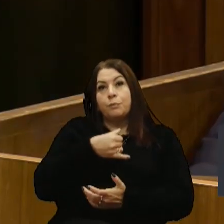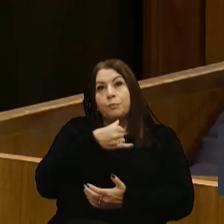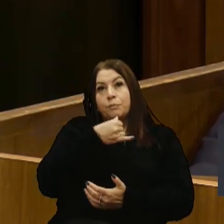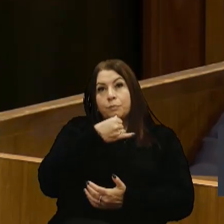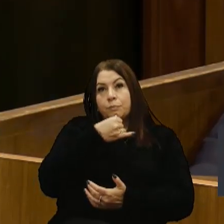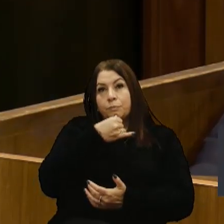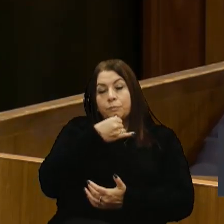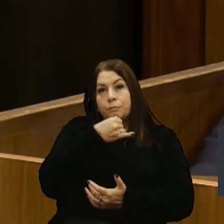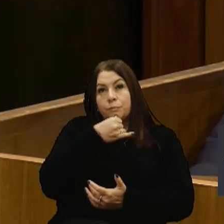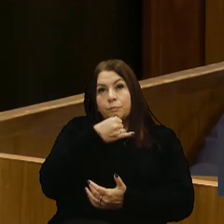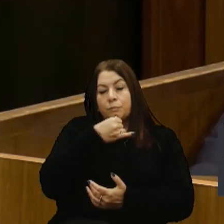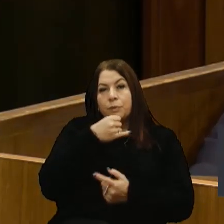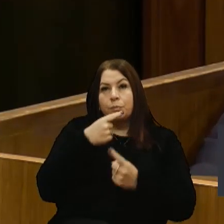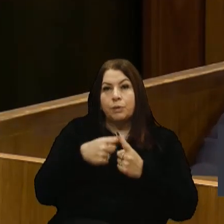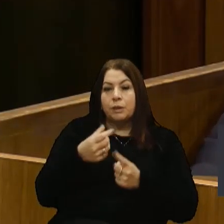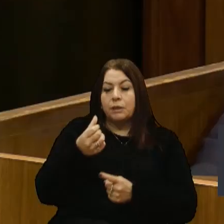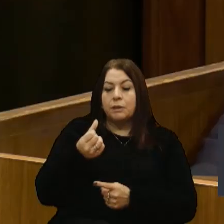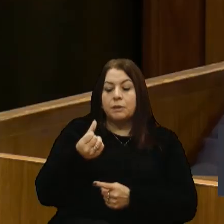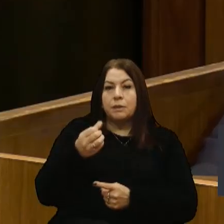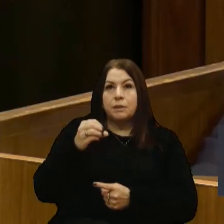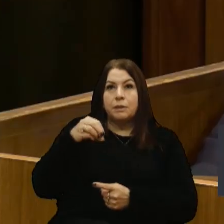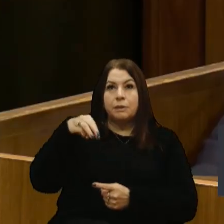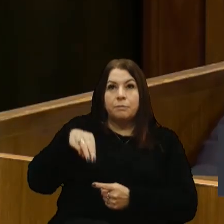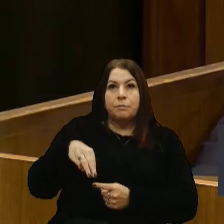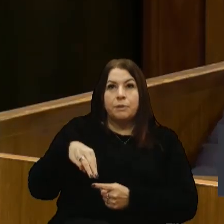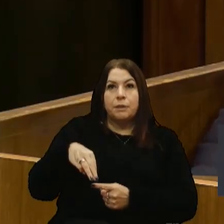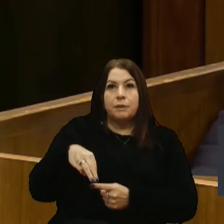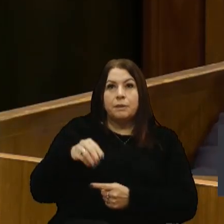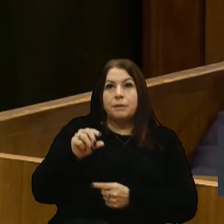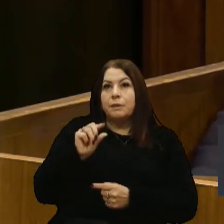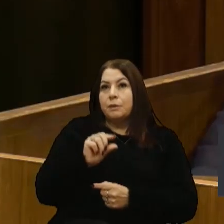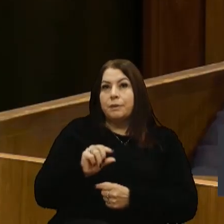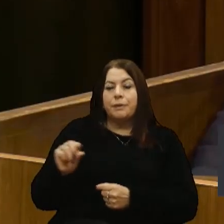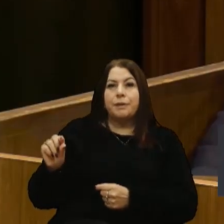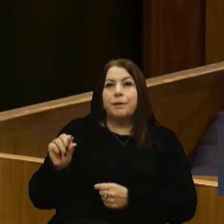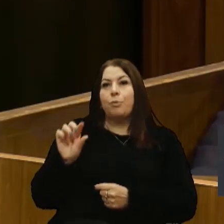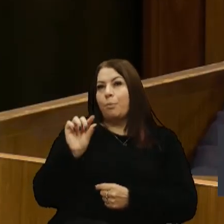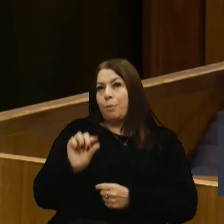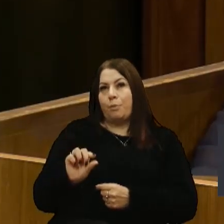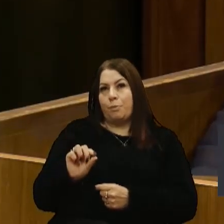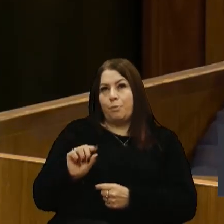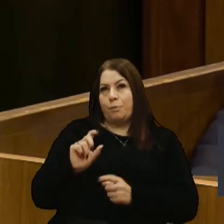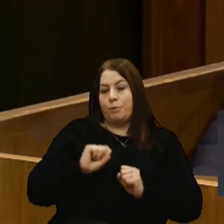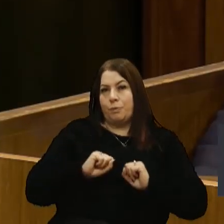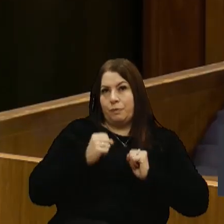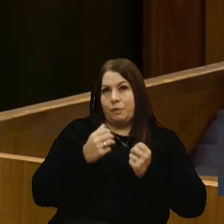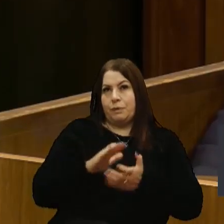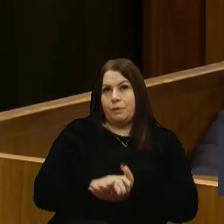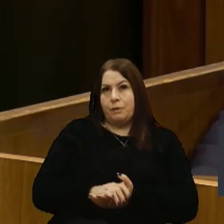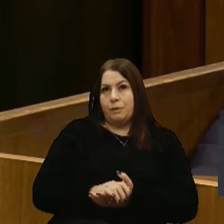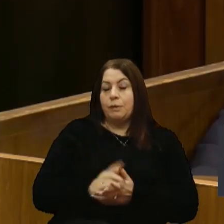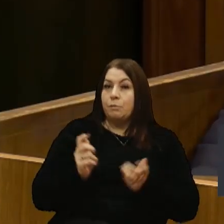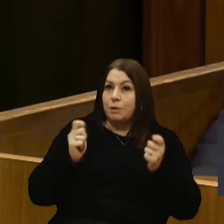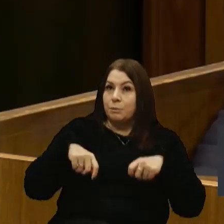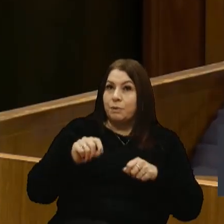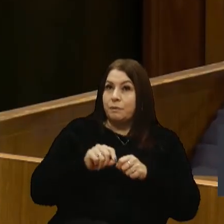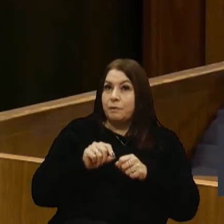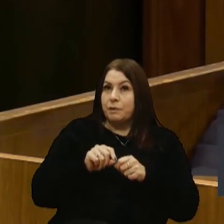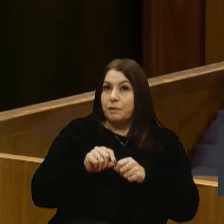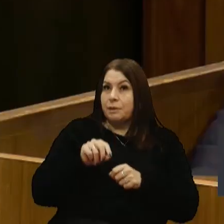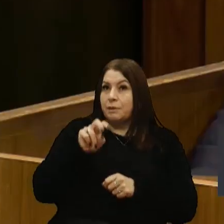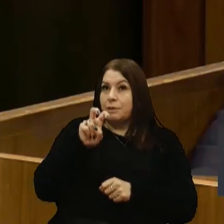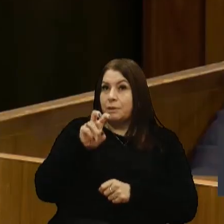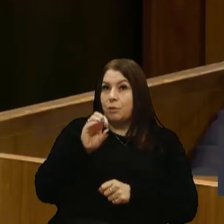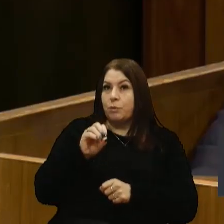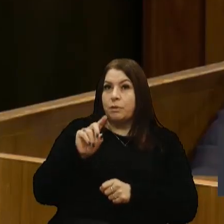triste, porque 60 metros é o miúdo, é aquilo que eu defendo. É aquilo que é possível fazer com